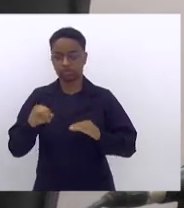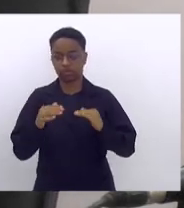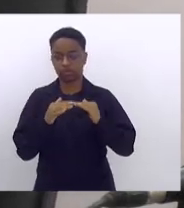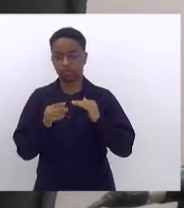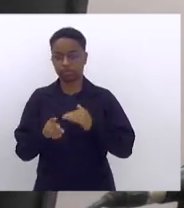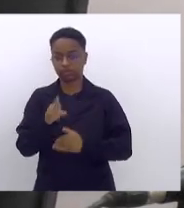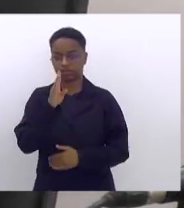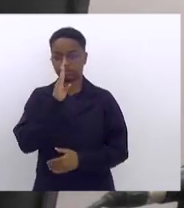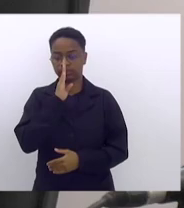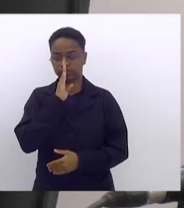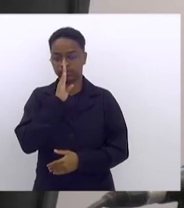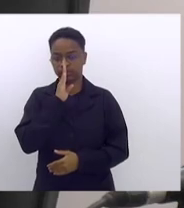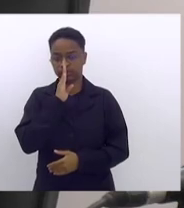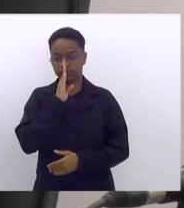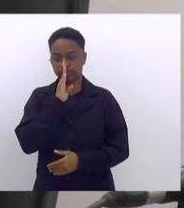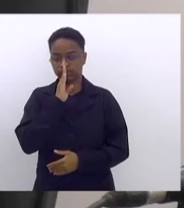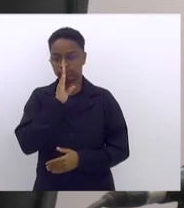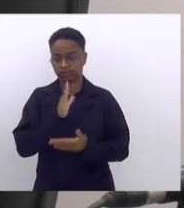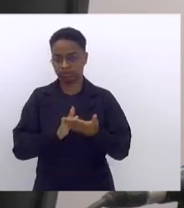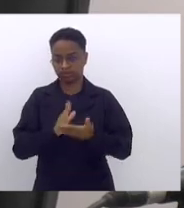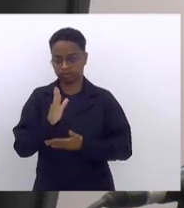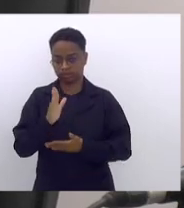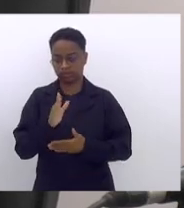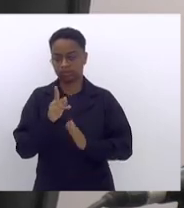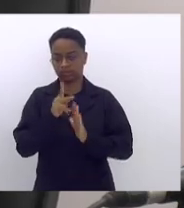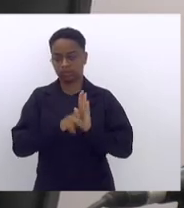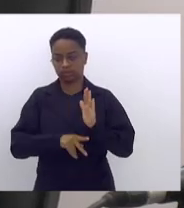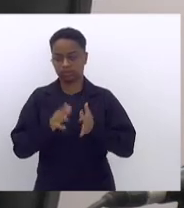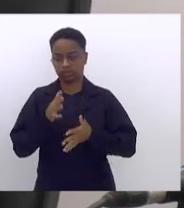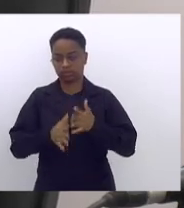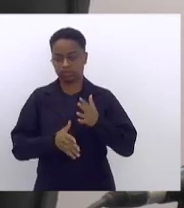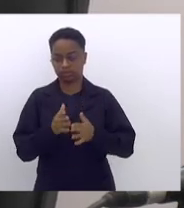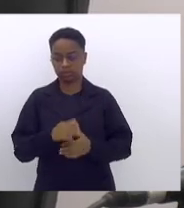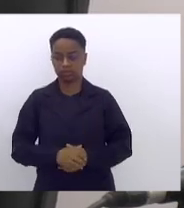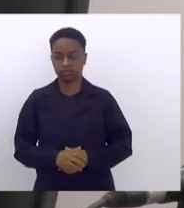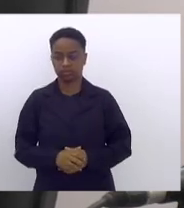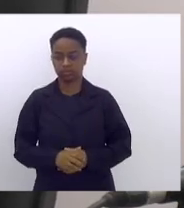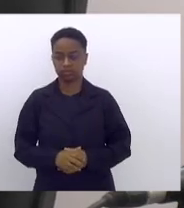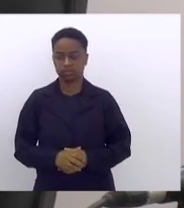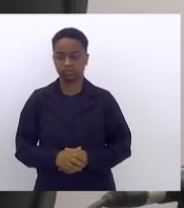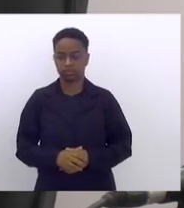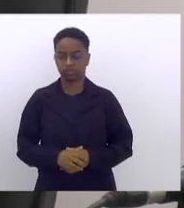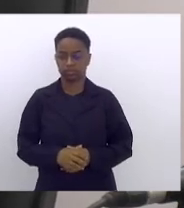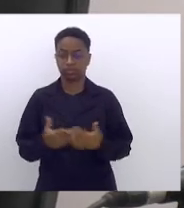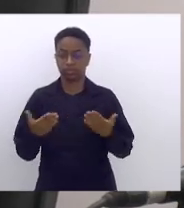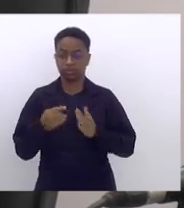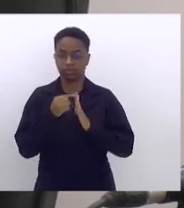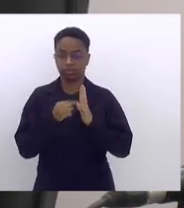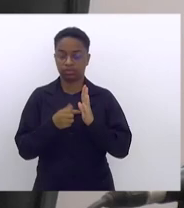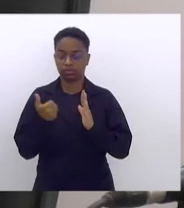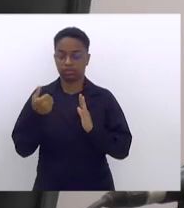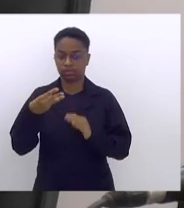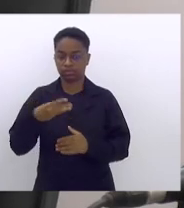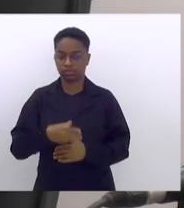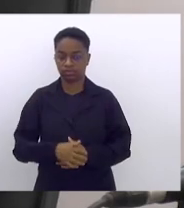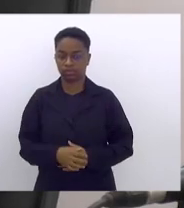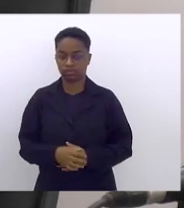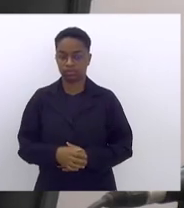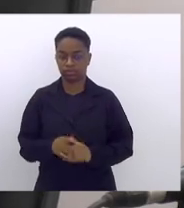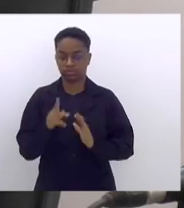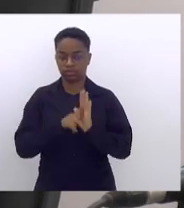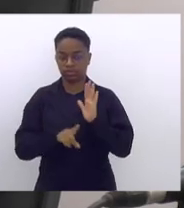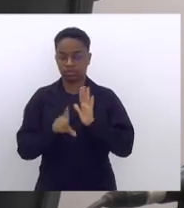aprovam permaneçam como estão. Está aprovado, o projeto foi prejudicado. Passemos ao item 13 da pauta. É o